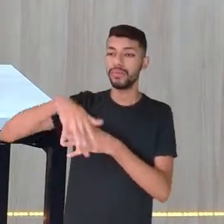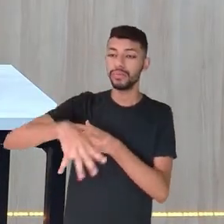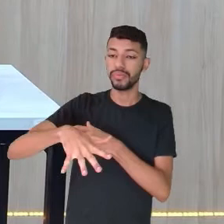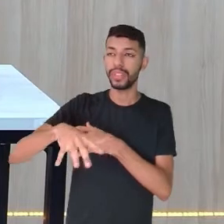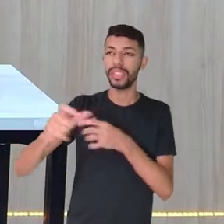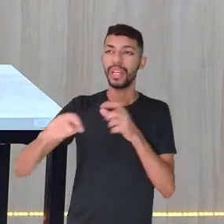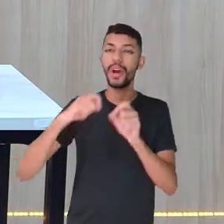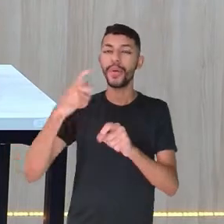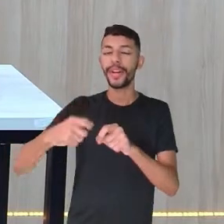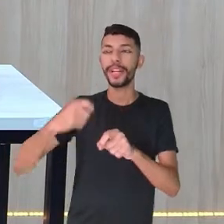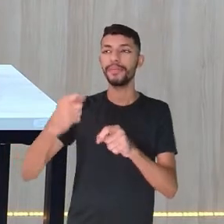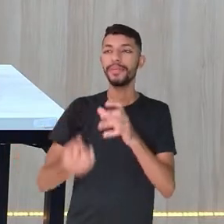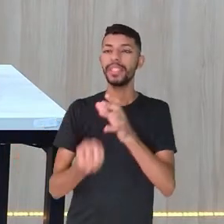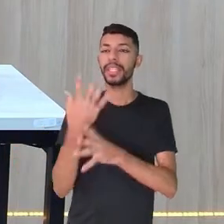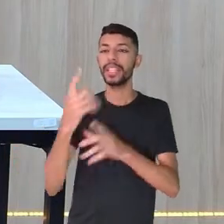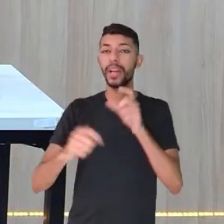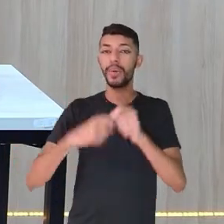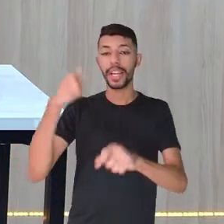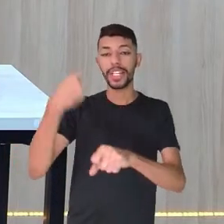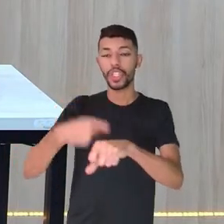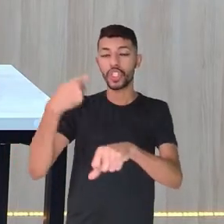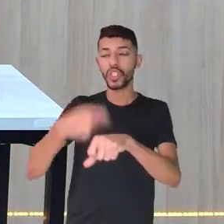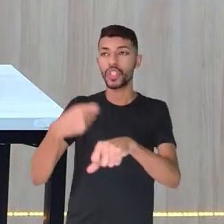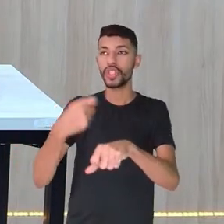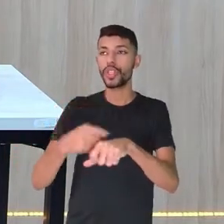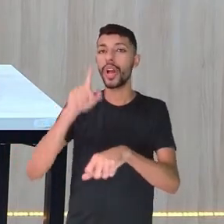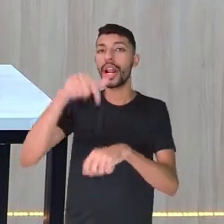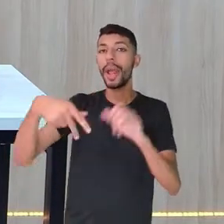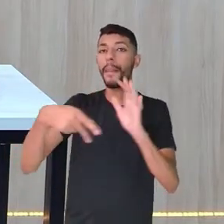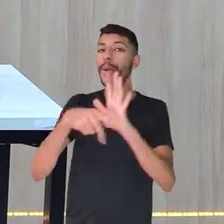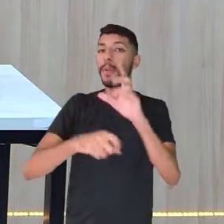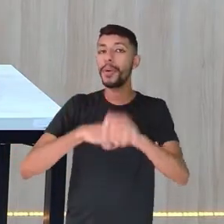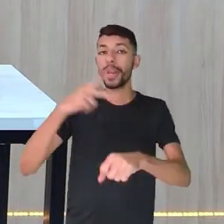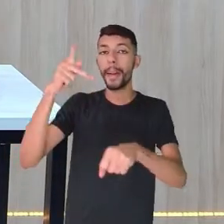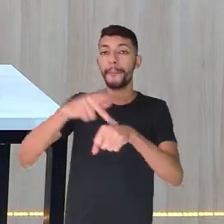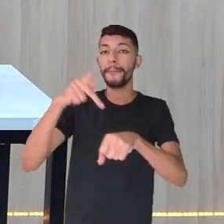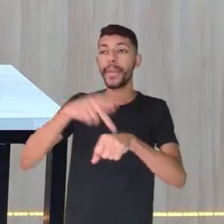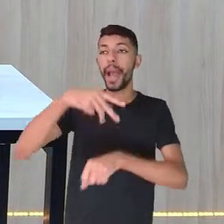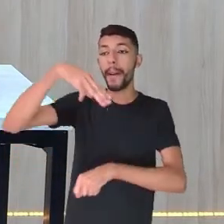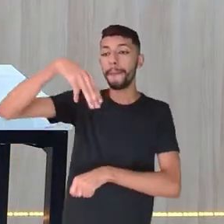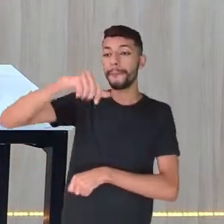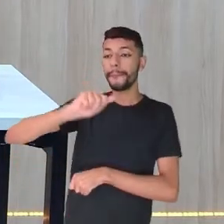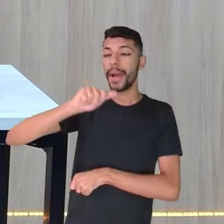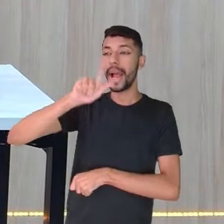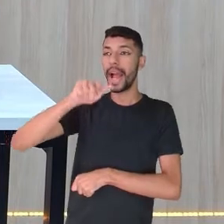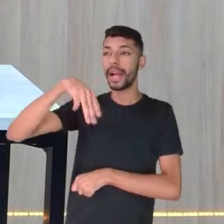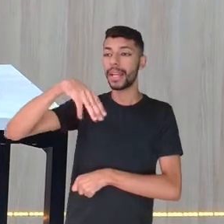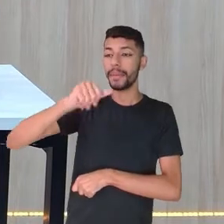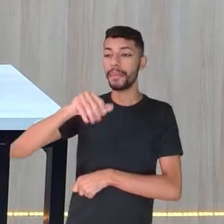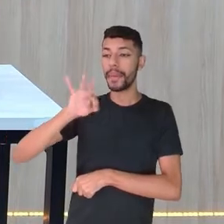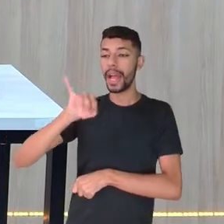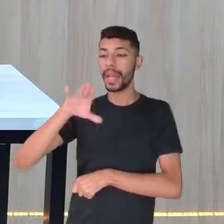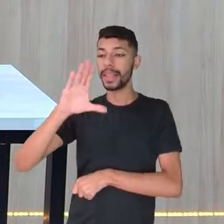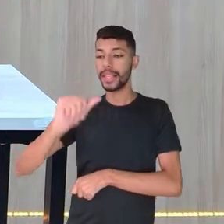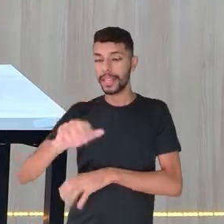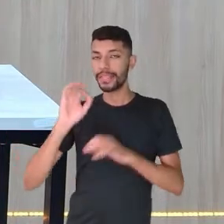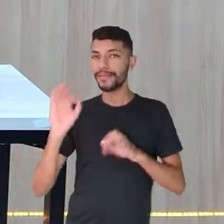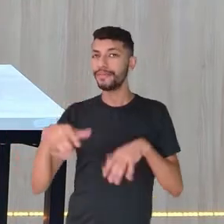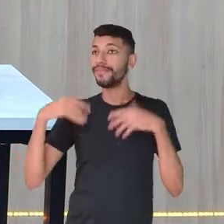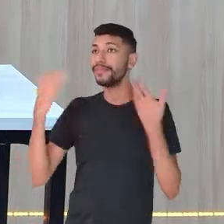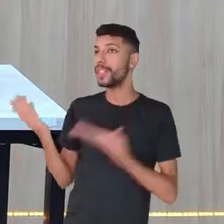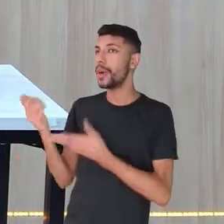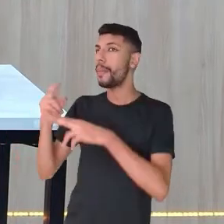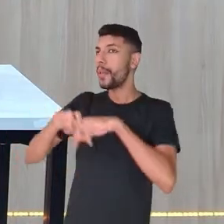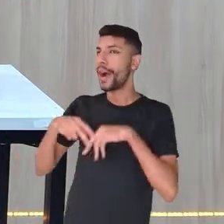solidifica, nós temos aí a rocha magmática. Mas, mesmo com essa explicação, falando que através